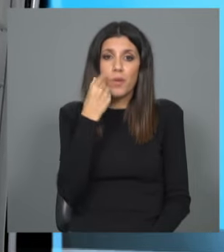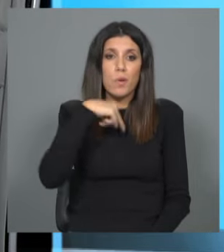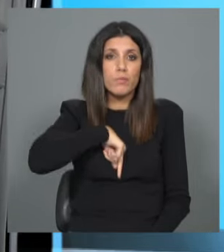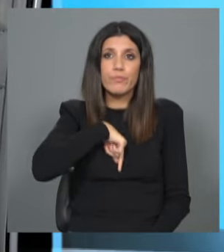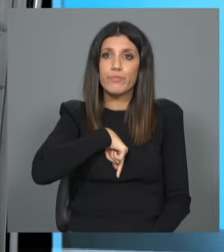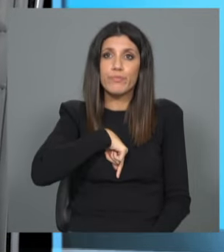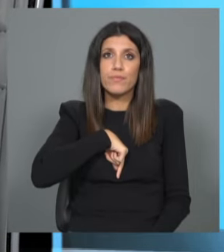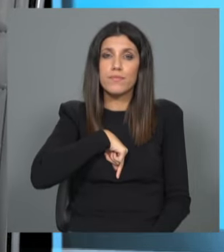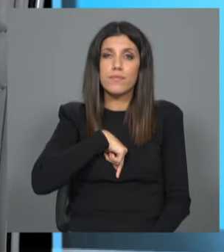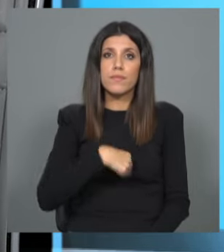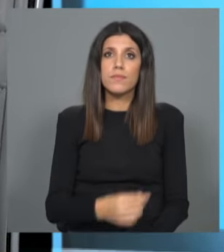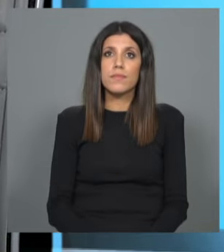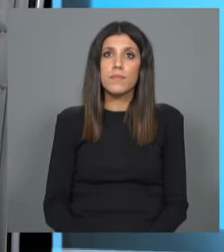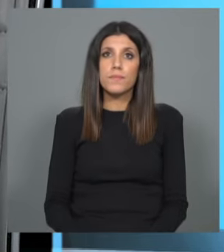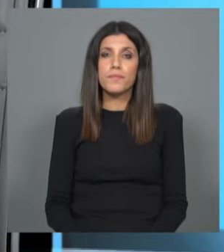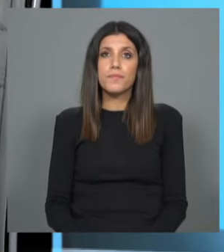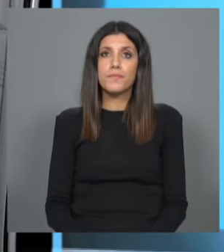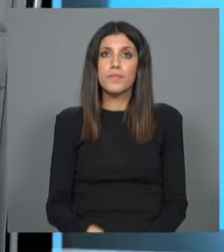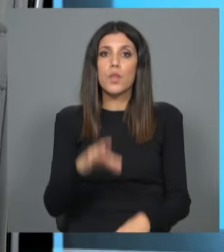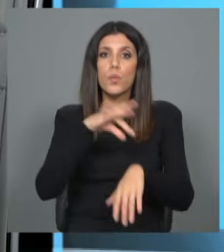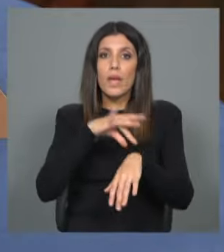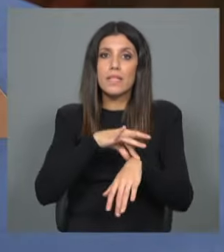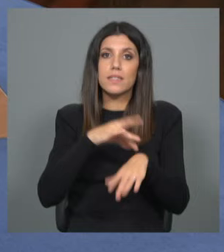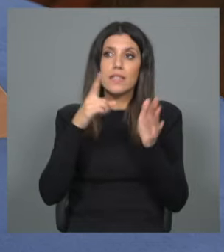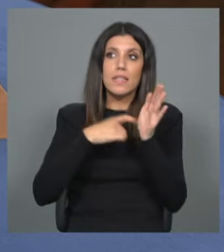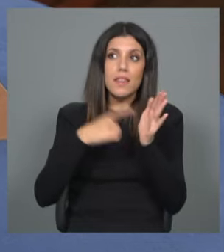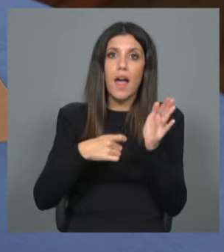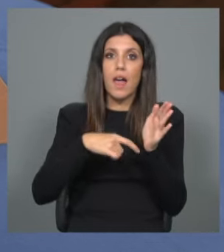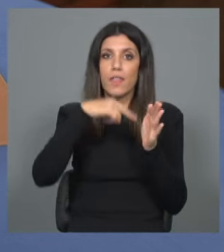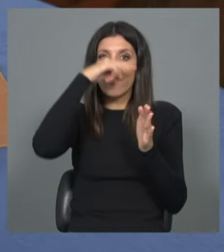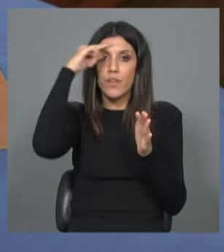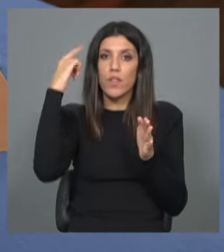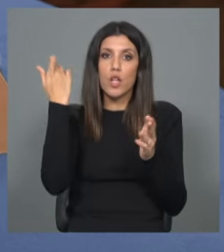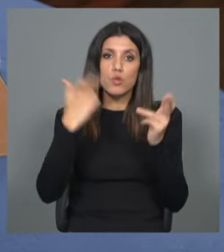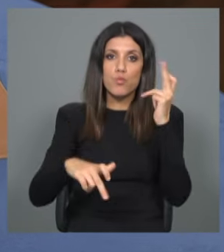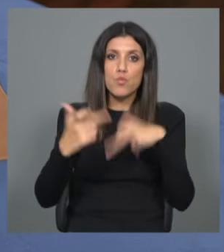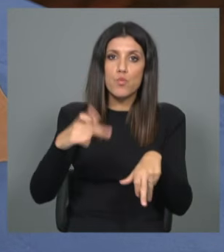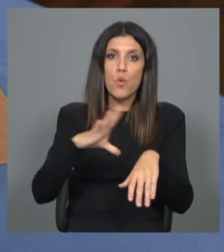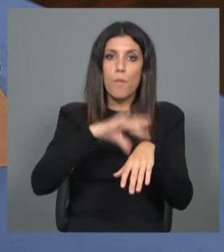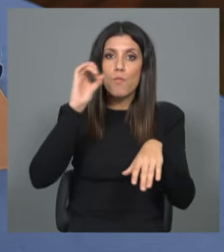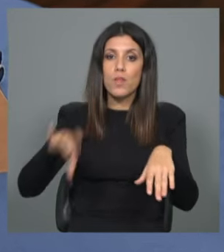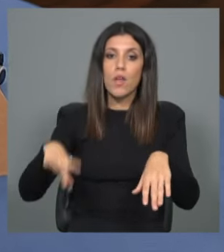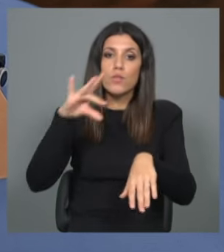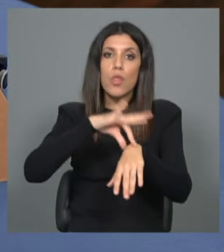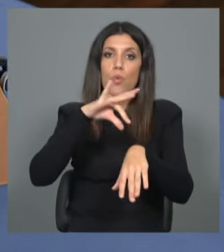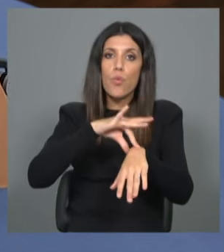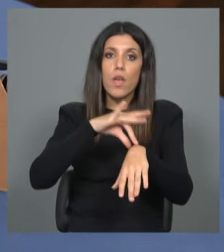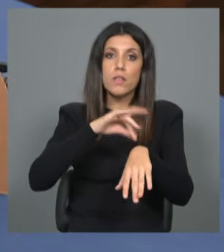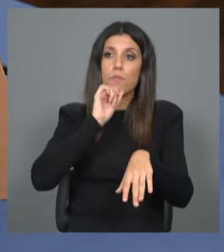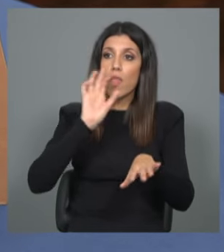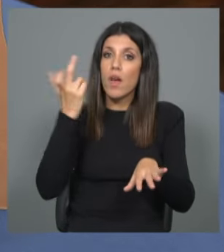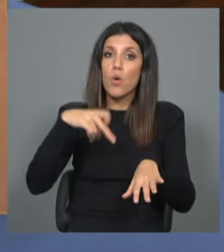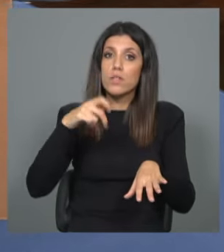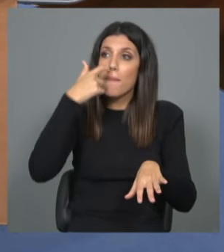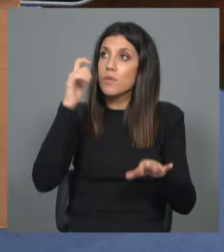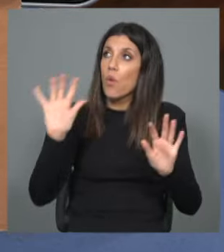que a doença, a dependência, as dificuldades que surgem por causa de uma doença estejam ao alcance de cada um, de